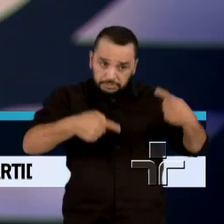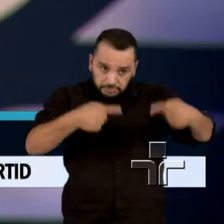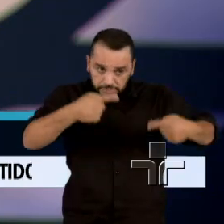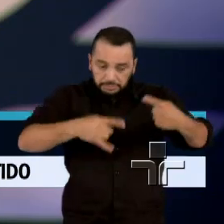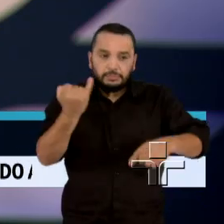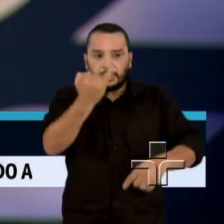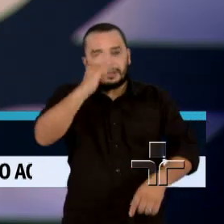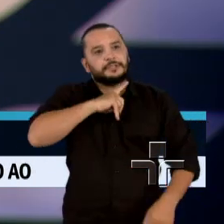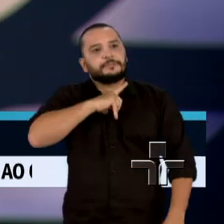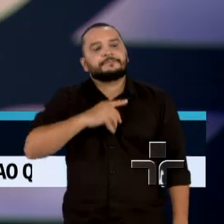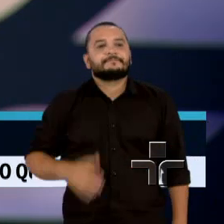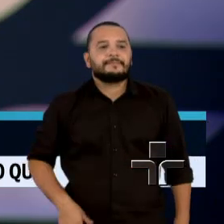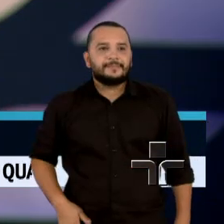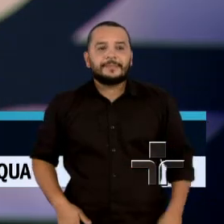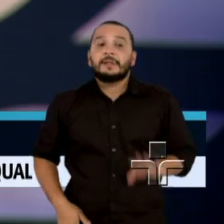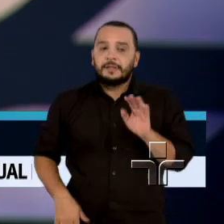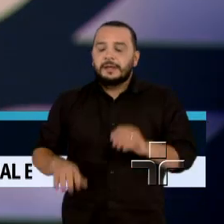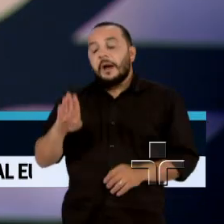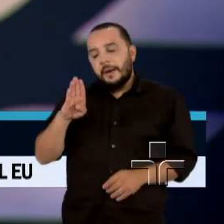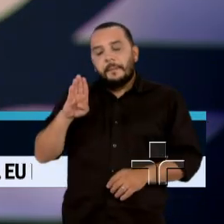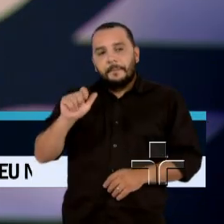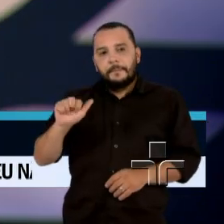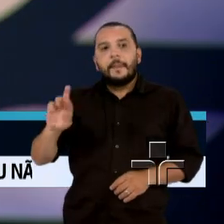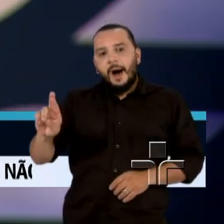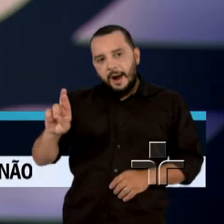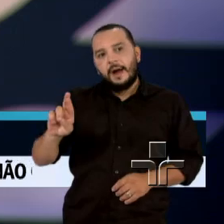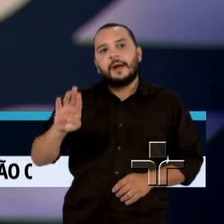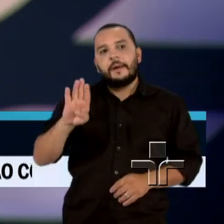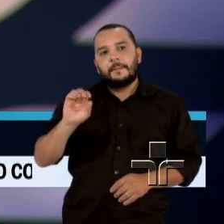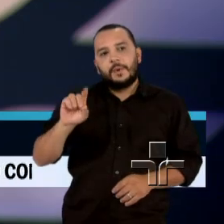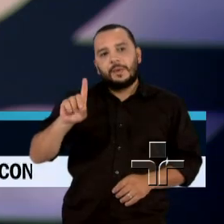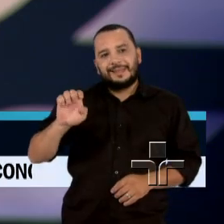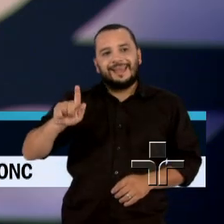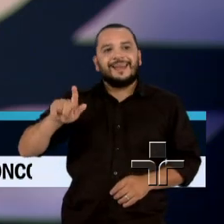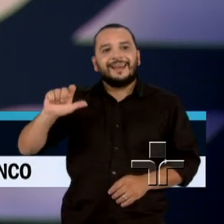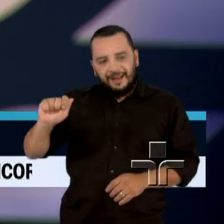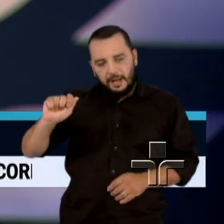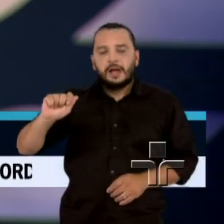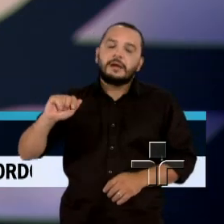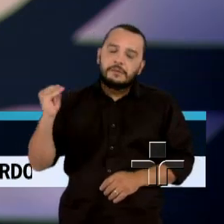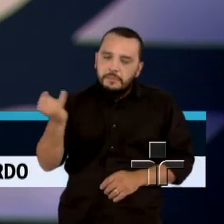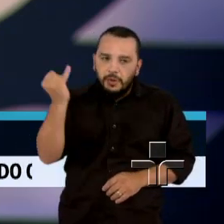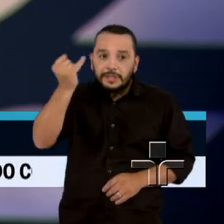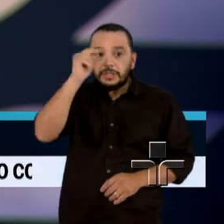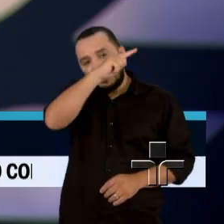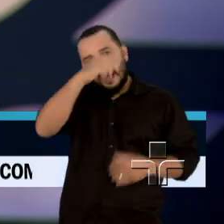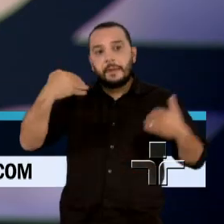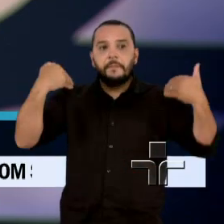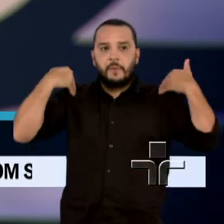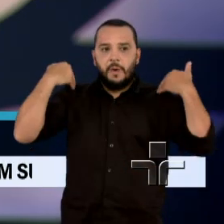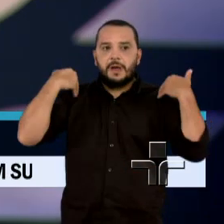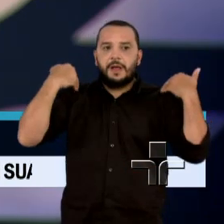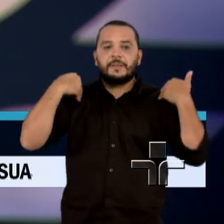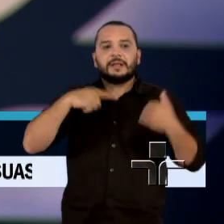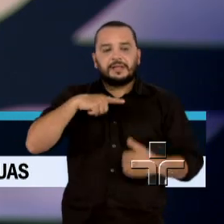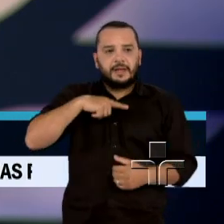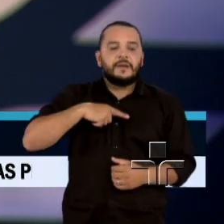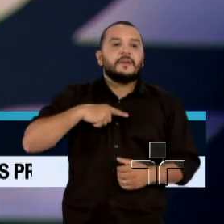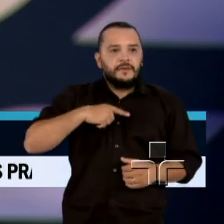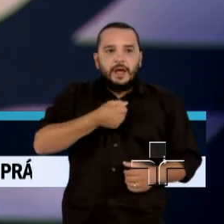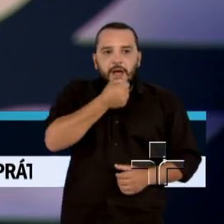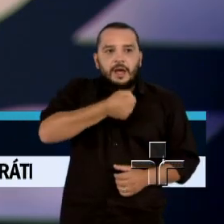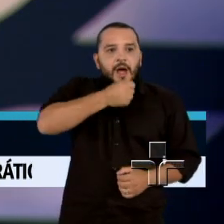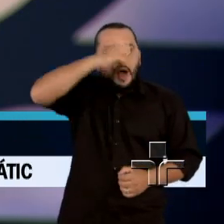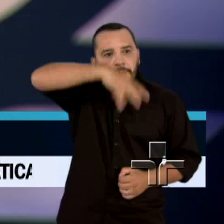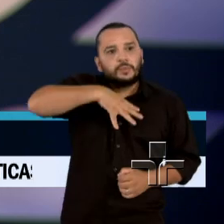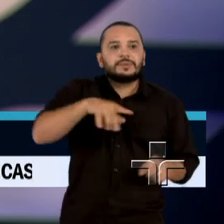importante. E acho que o caso do Bar Bodega é um caso emblemático nesse sentido, de ter tido, de fato, um abuso por parte da imprensa.